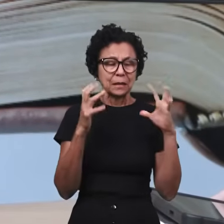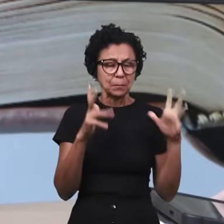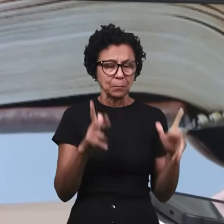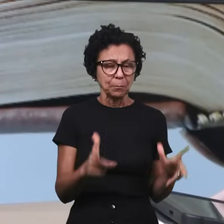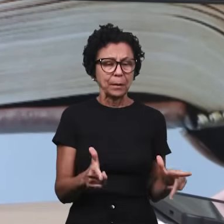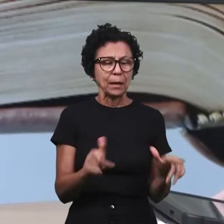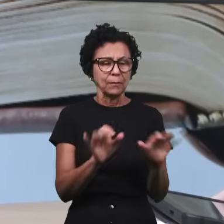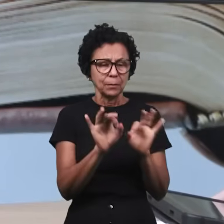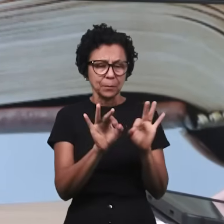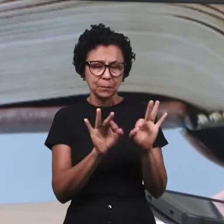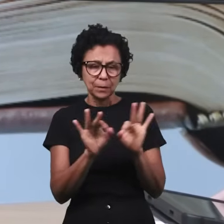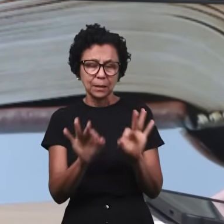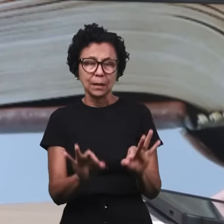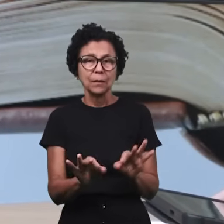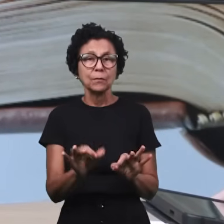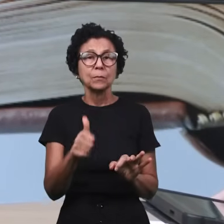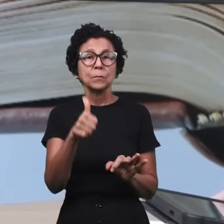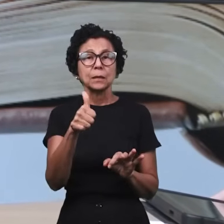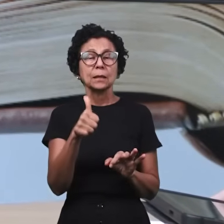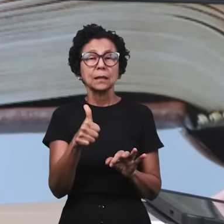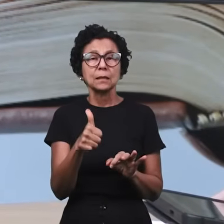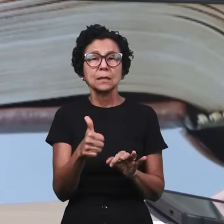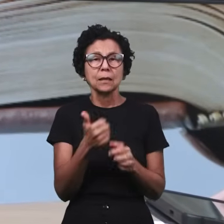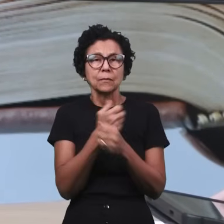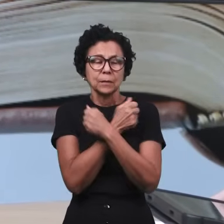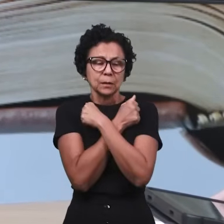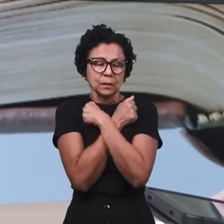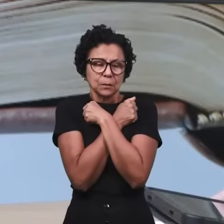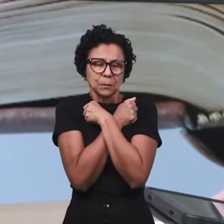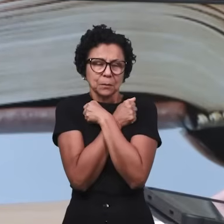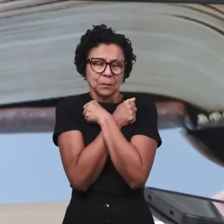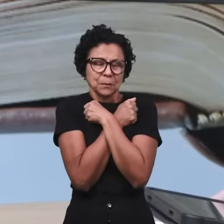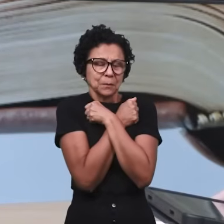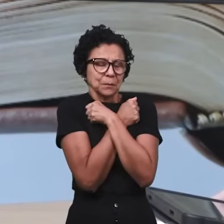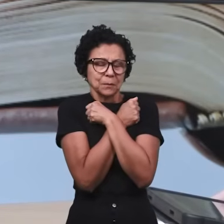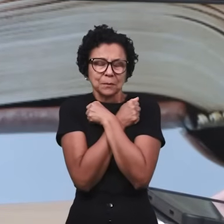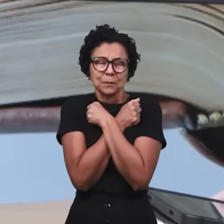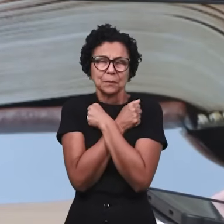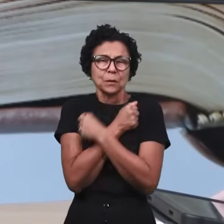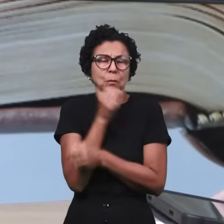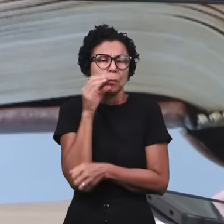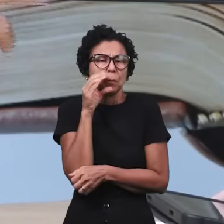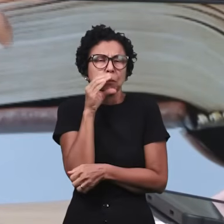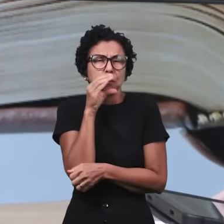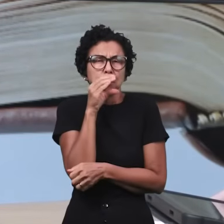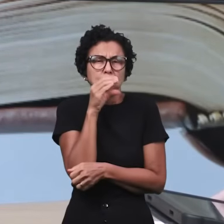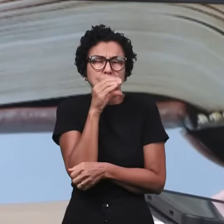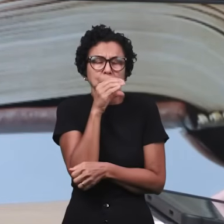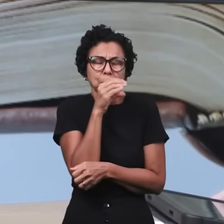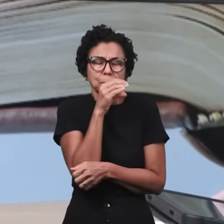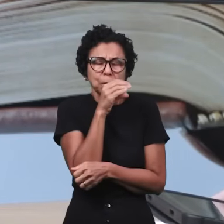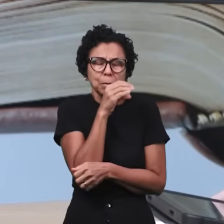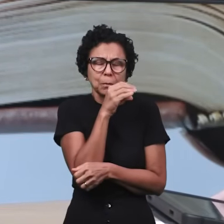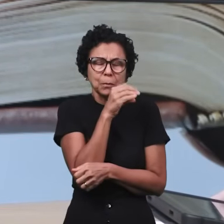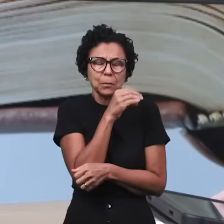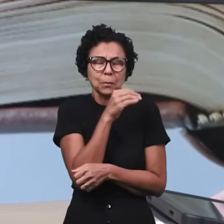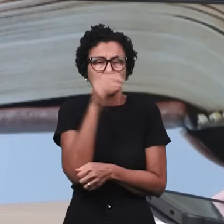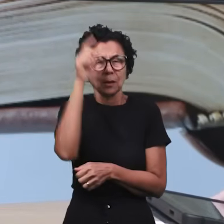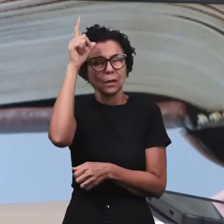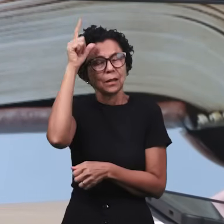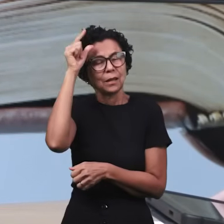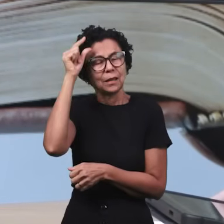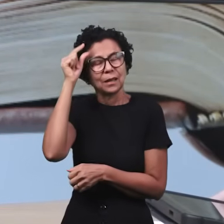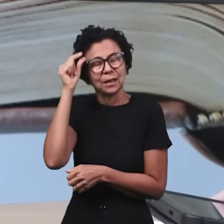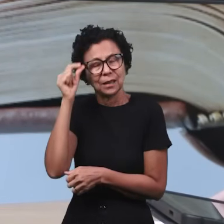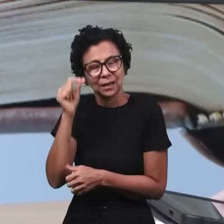função da lã. Ela vem primeiro para aquecer o corpo da ovelha, mas depois ela é tosquiada e aí vai aquilo que você